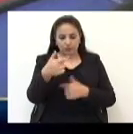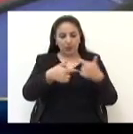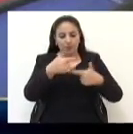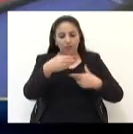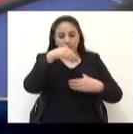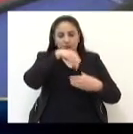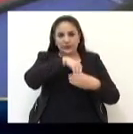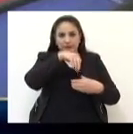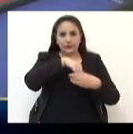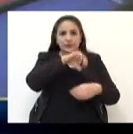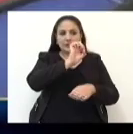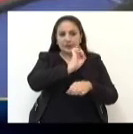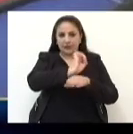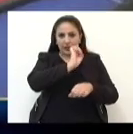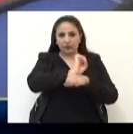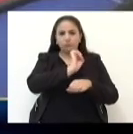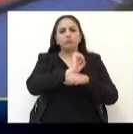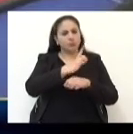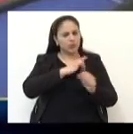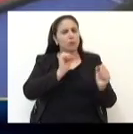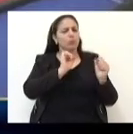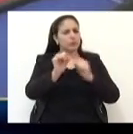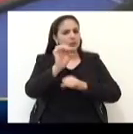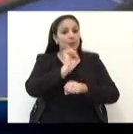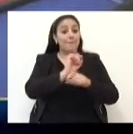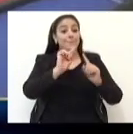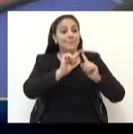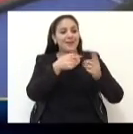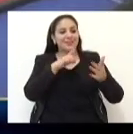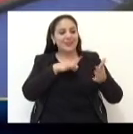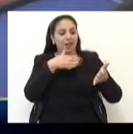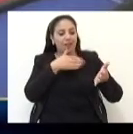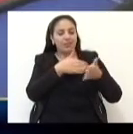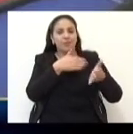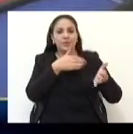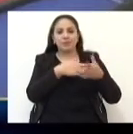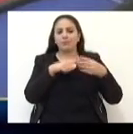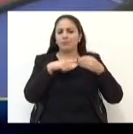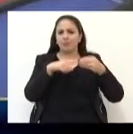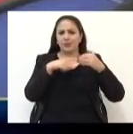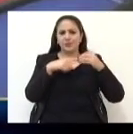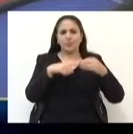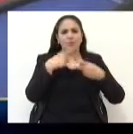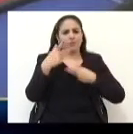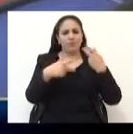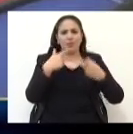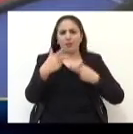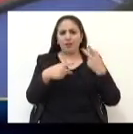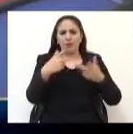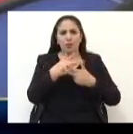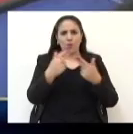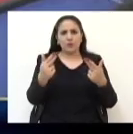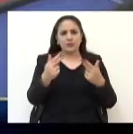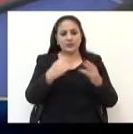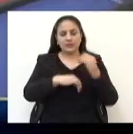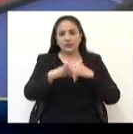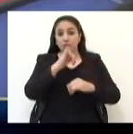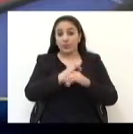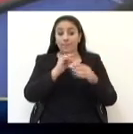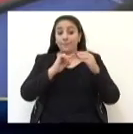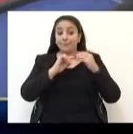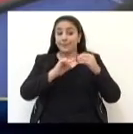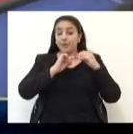Estado, ainda tenham um poder estatal, mas que elas sejam limitadas principalmente por tratados e convenções